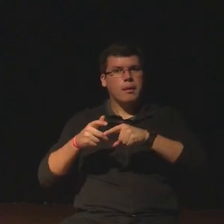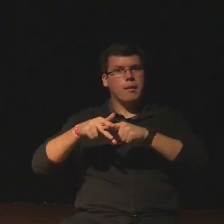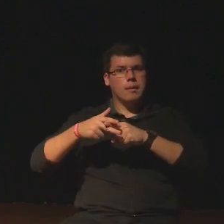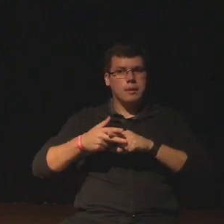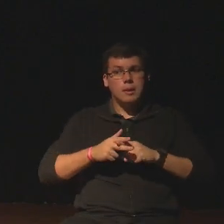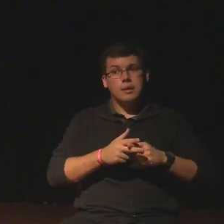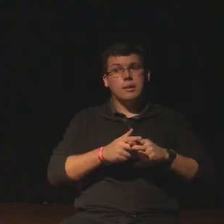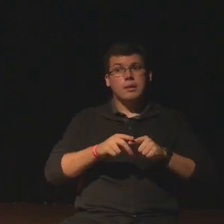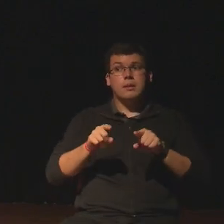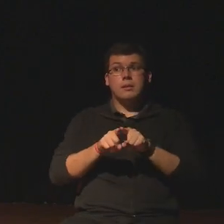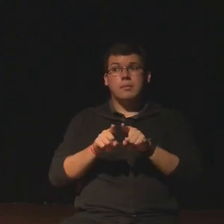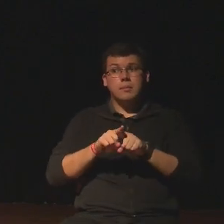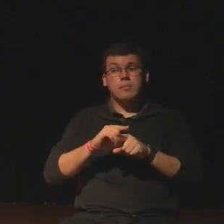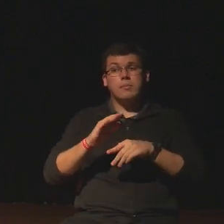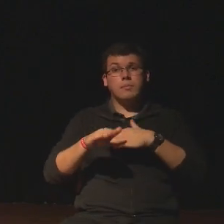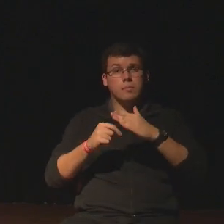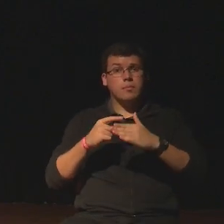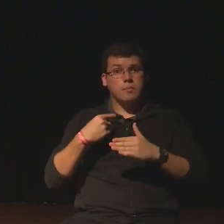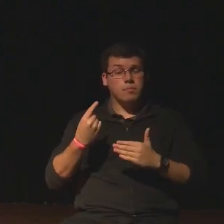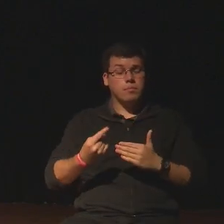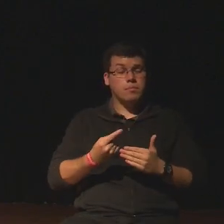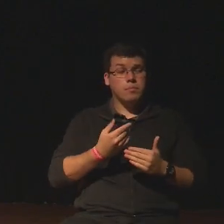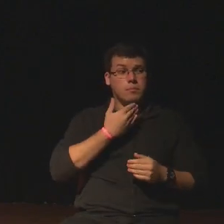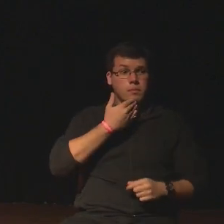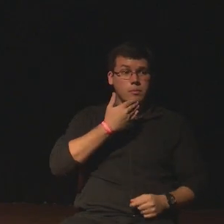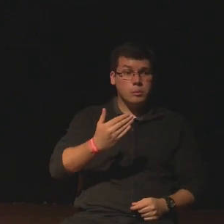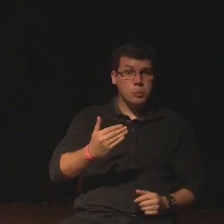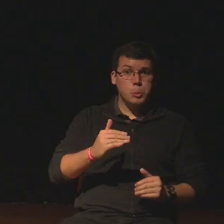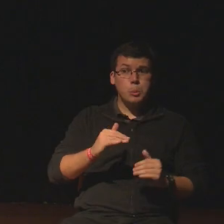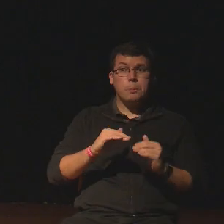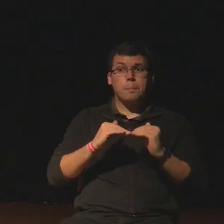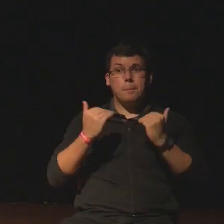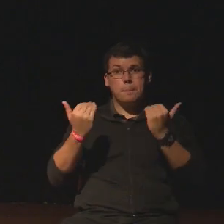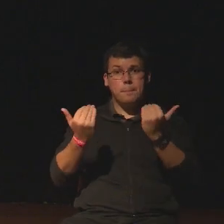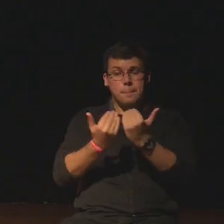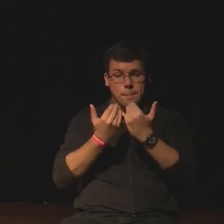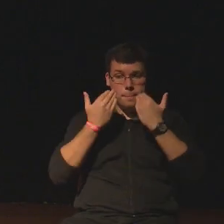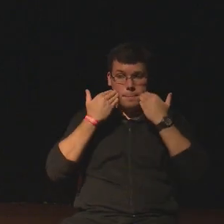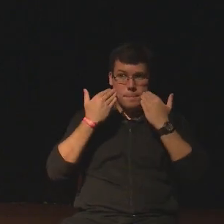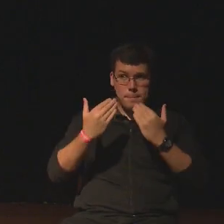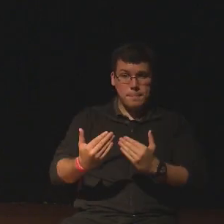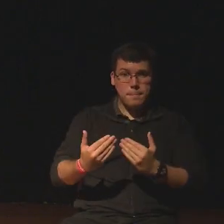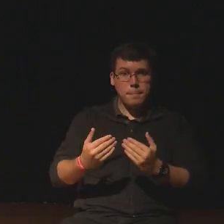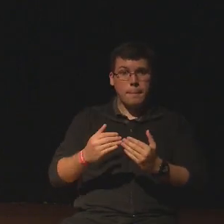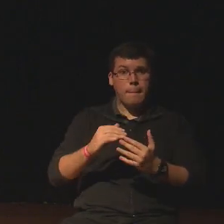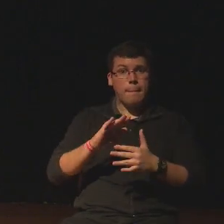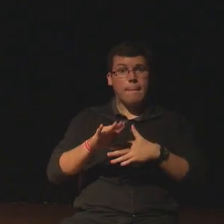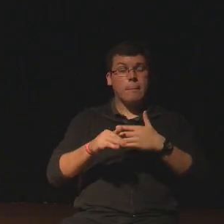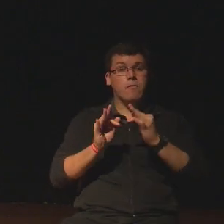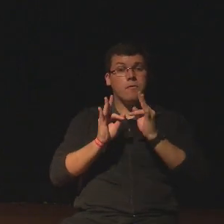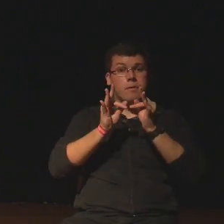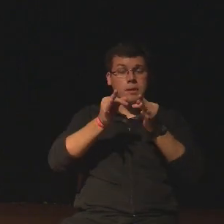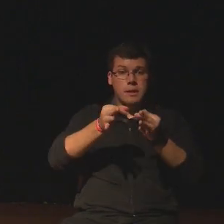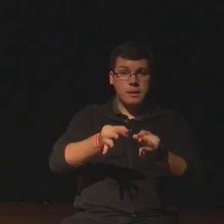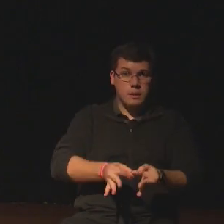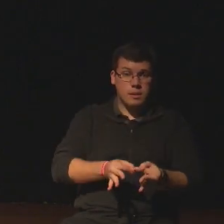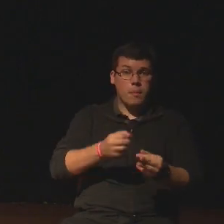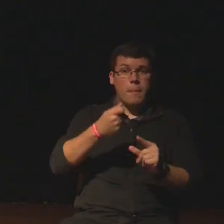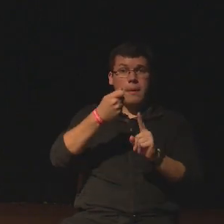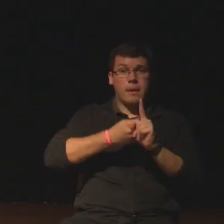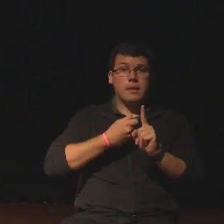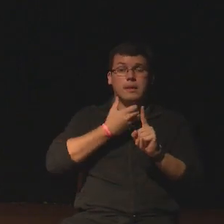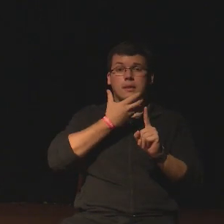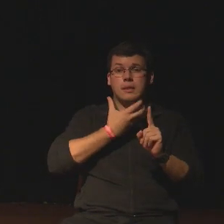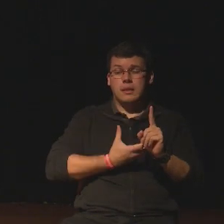ser apresentada aqui. E aí, no final do ano, em dezembro, tendo em vista os apontamentos que foram